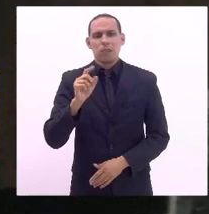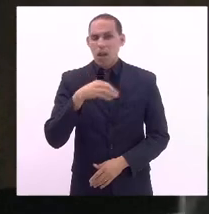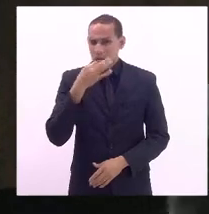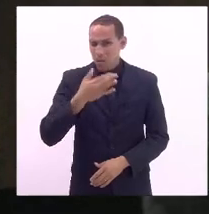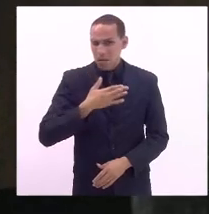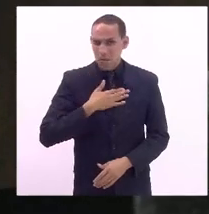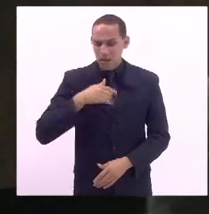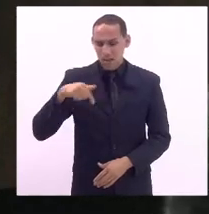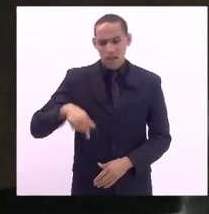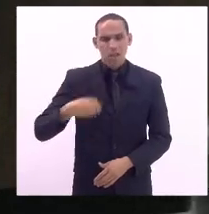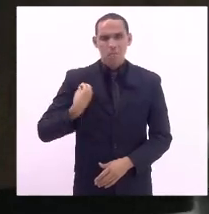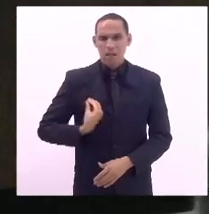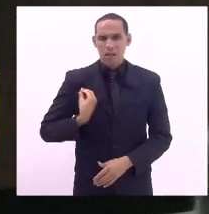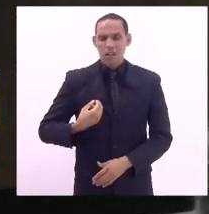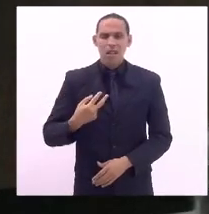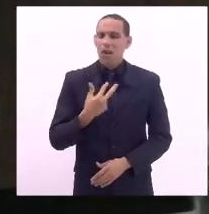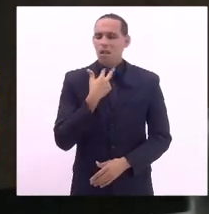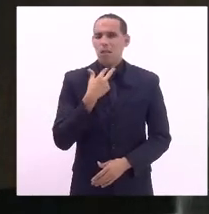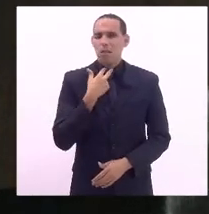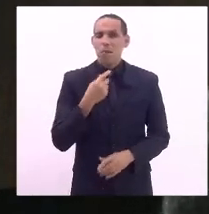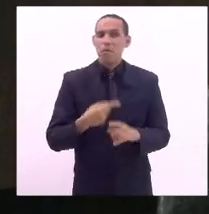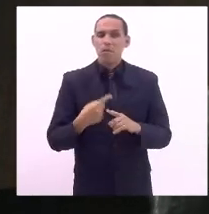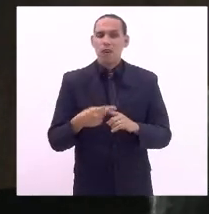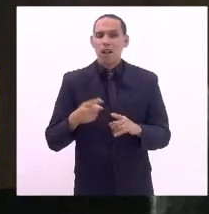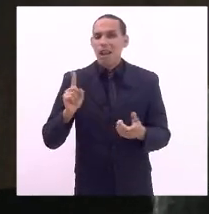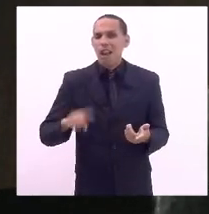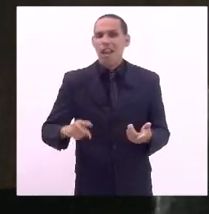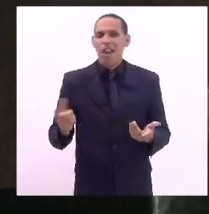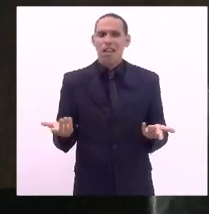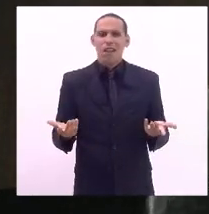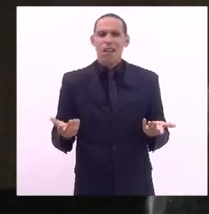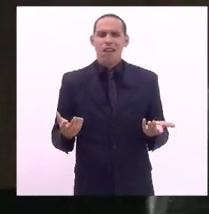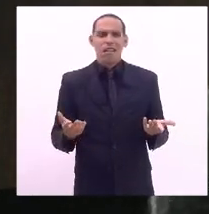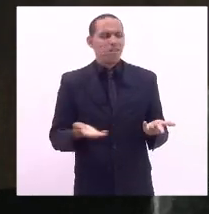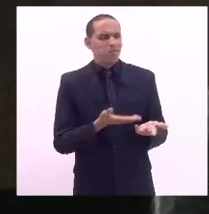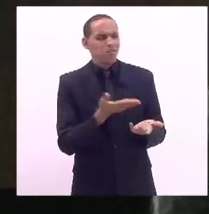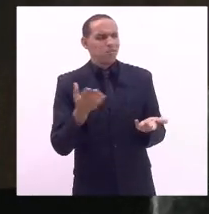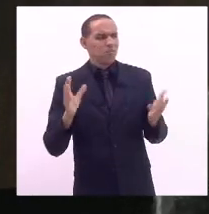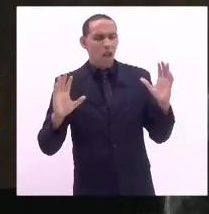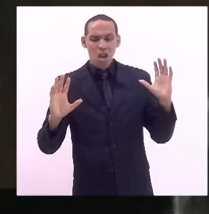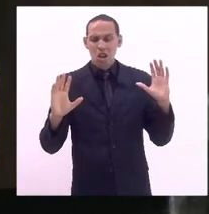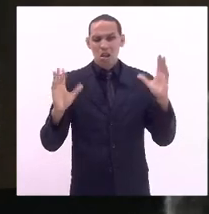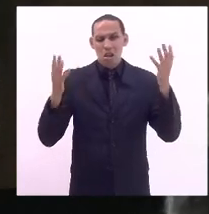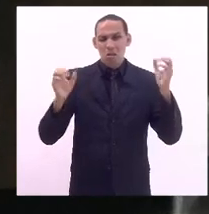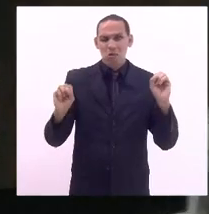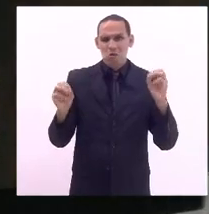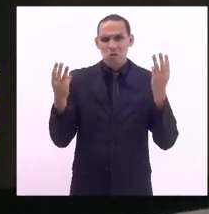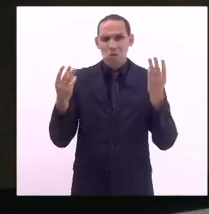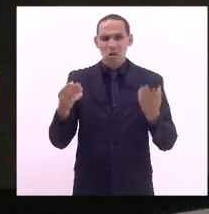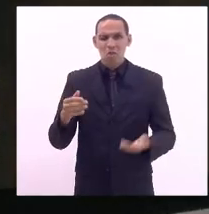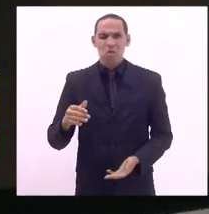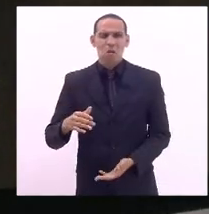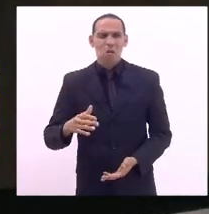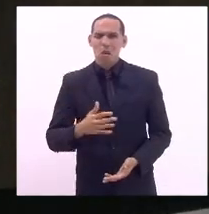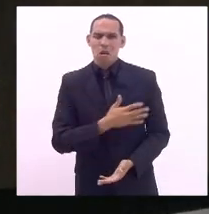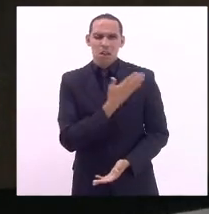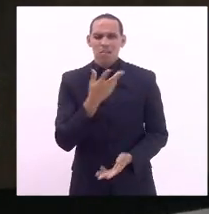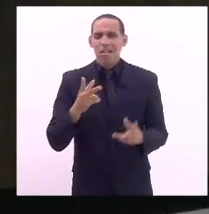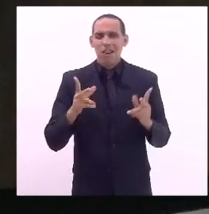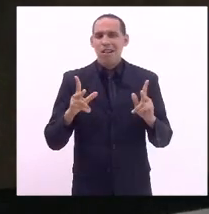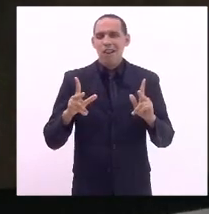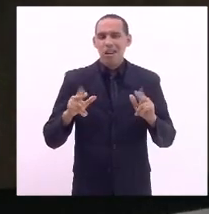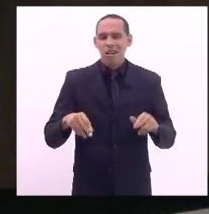aqui deveriam estar diante desse espetáculo malfadado de um Neymar que não